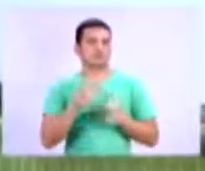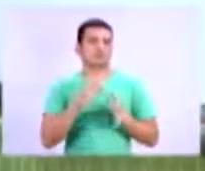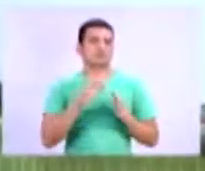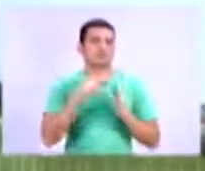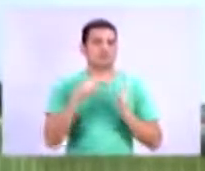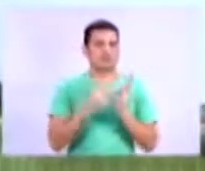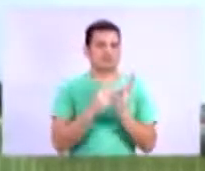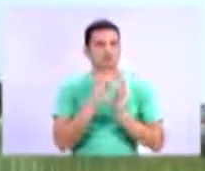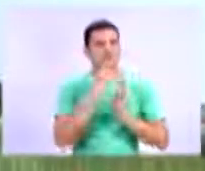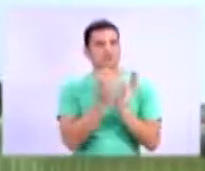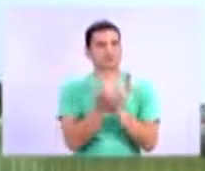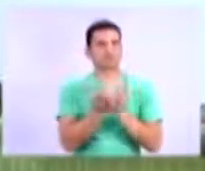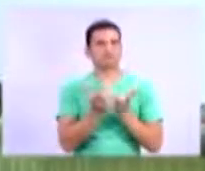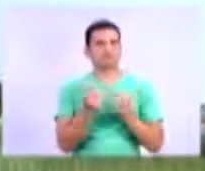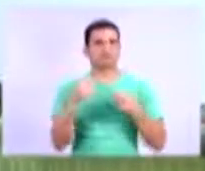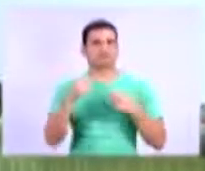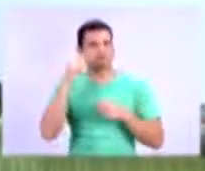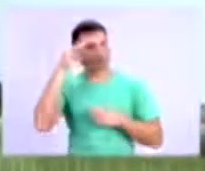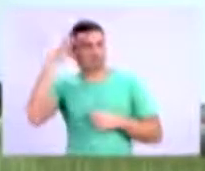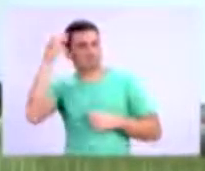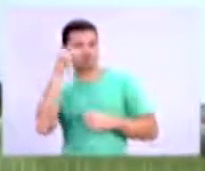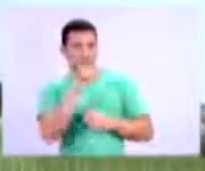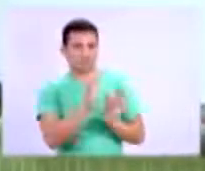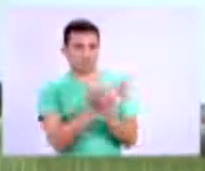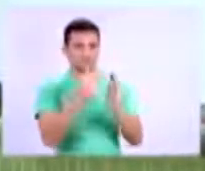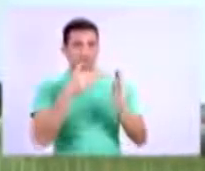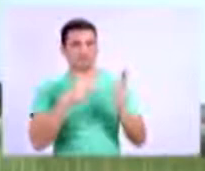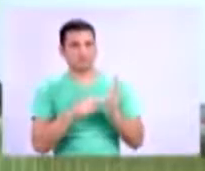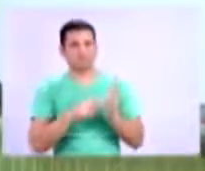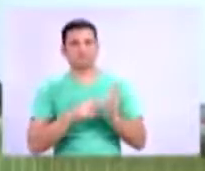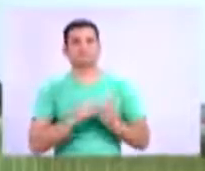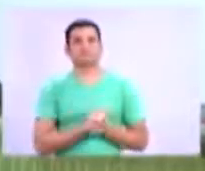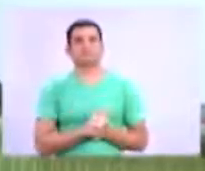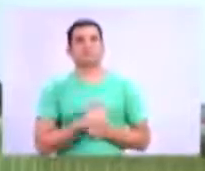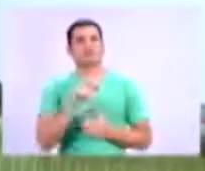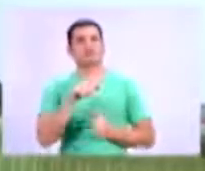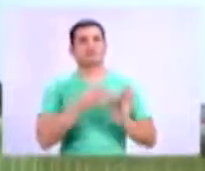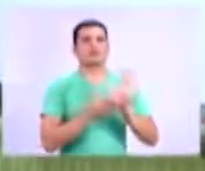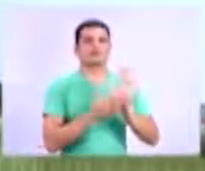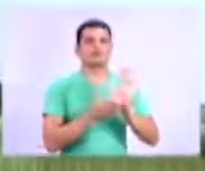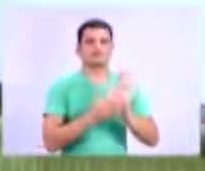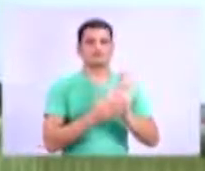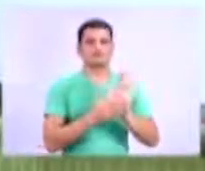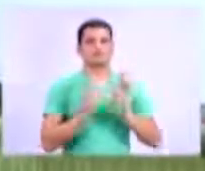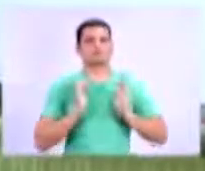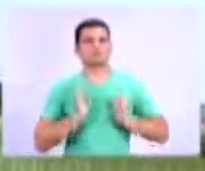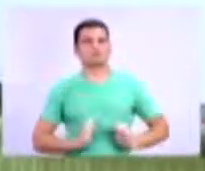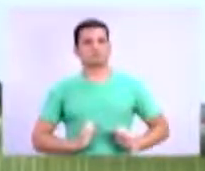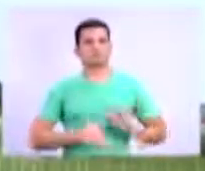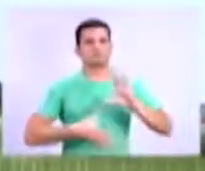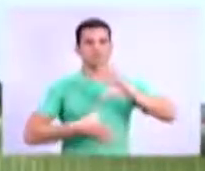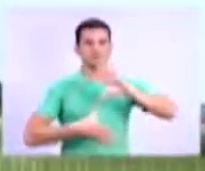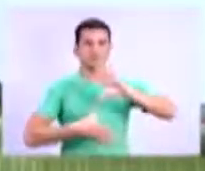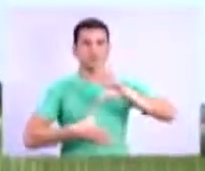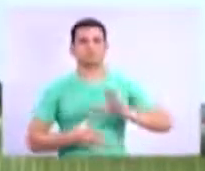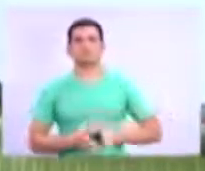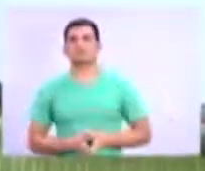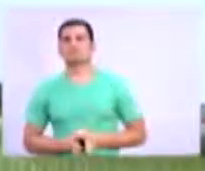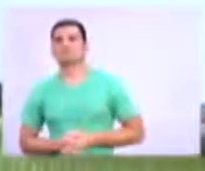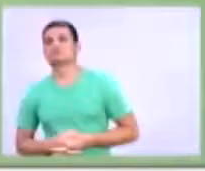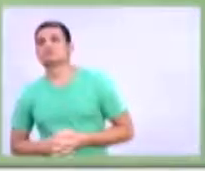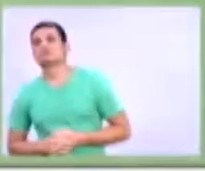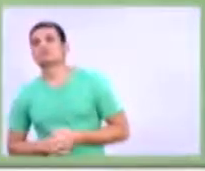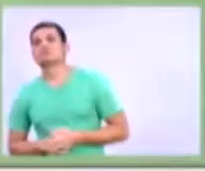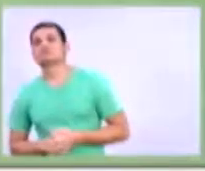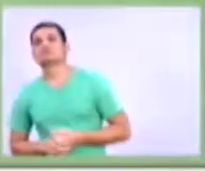precisamos refletir sobre essa moralidade, né? Essa é a proposta da ética latino-americana.